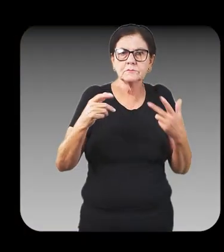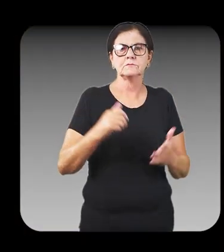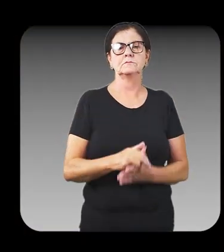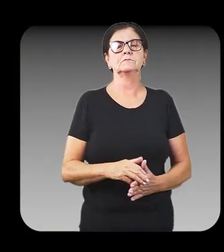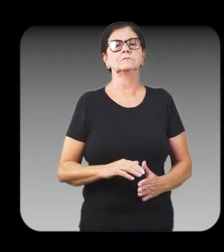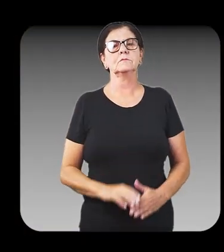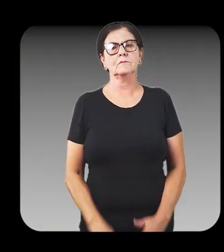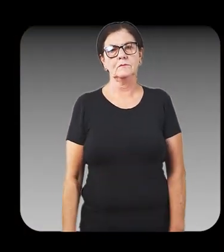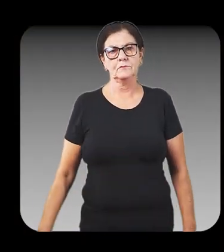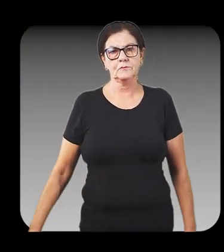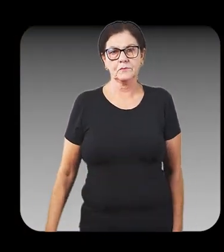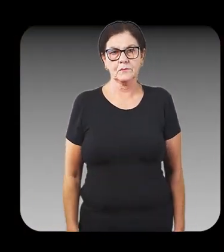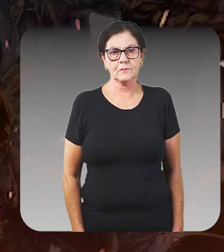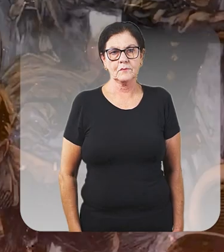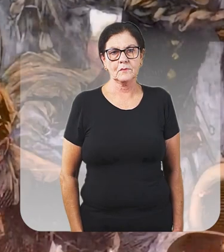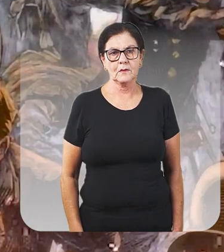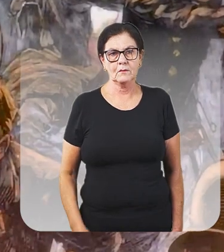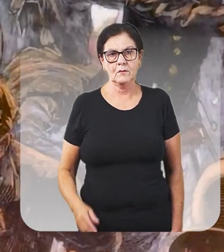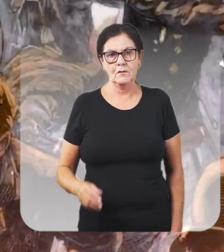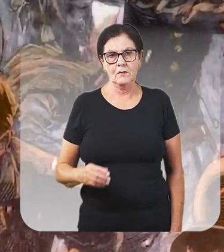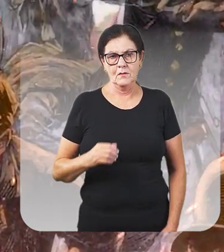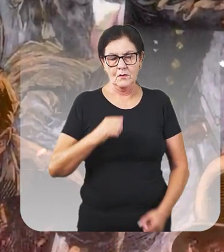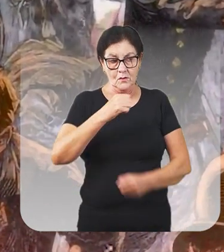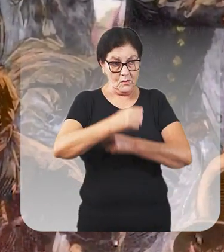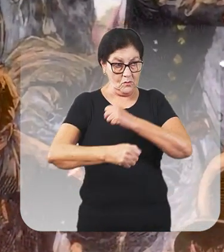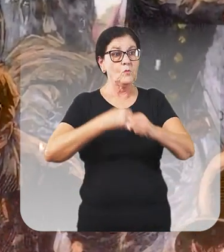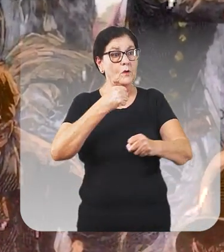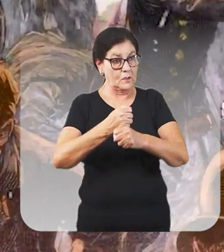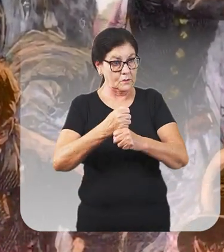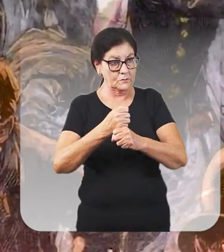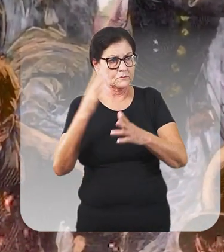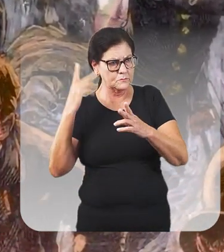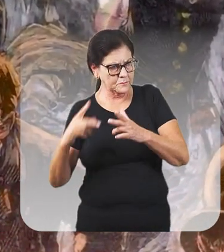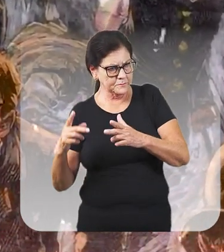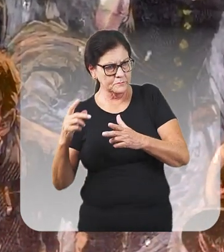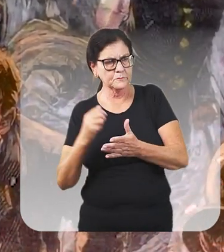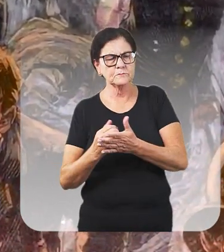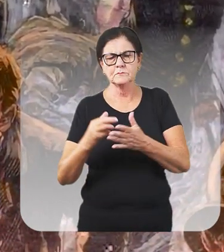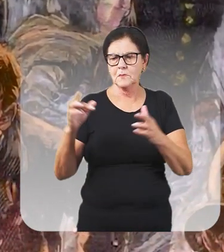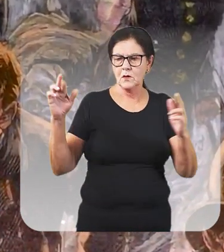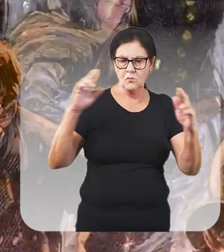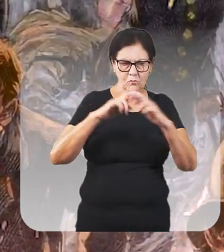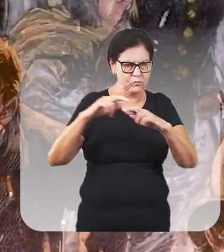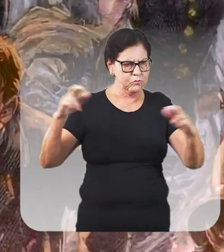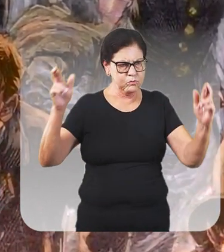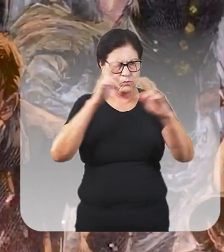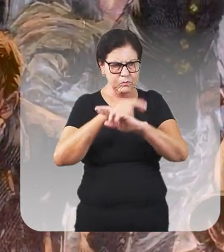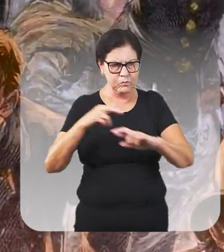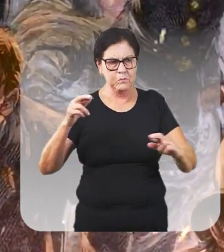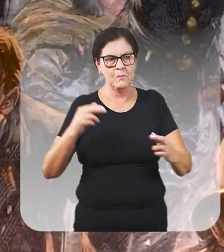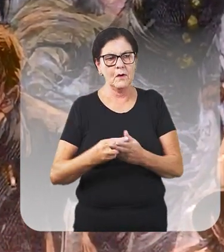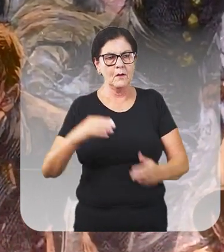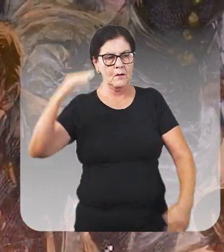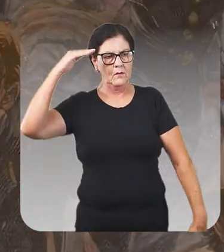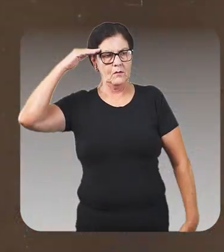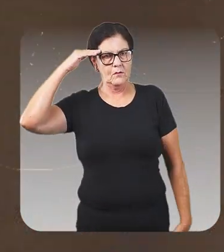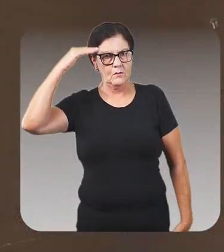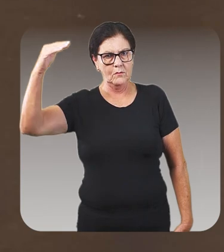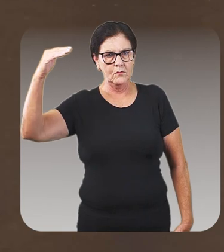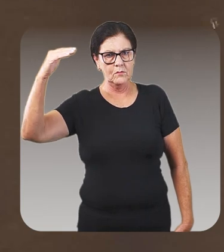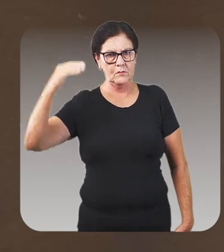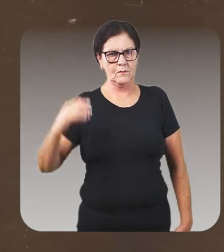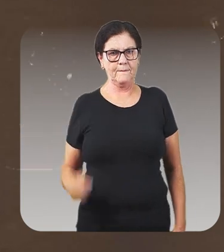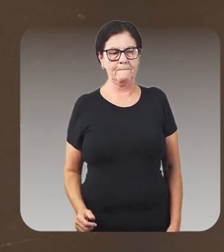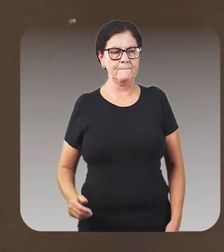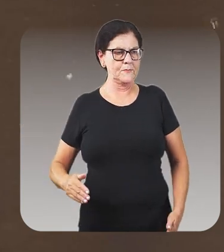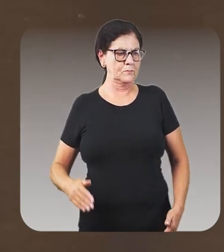pública. Nos anos que antecederam a revolta, o descontentamento dentro do exército aumentava. A gestão